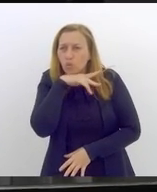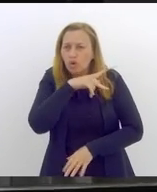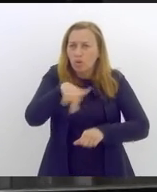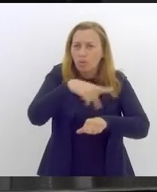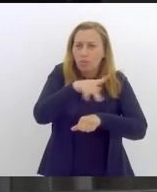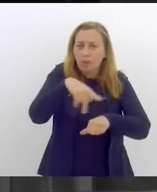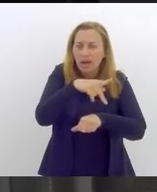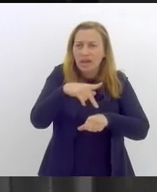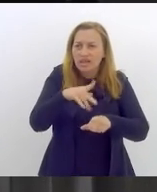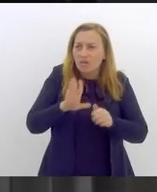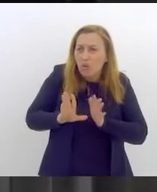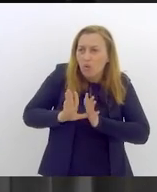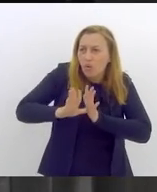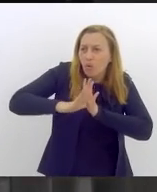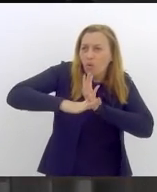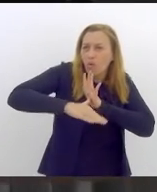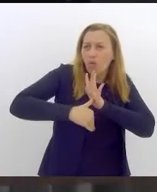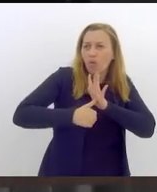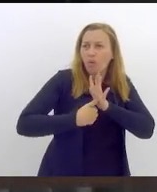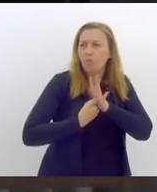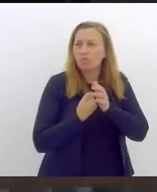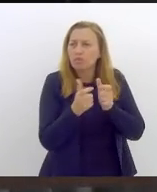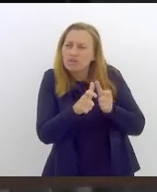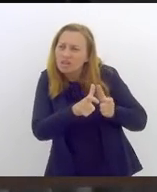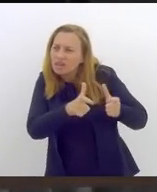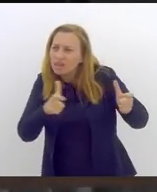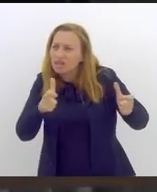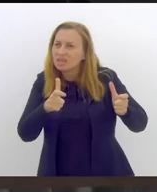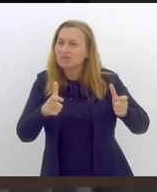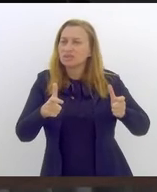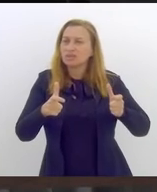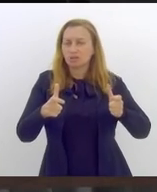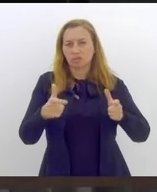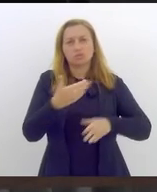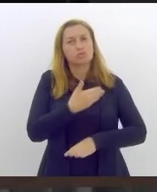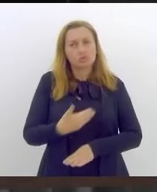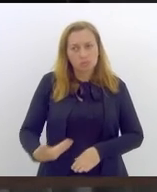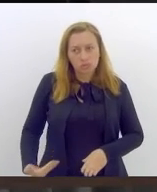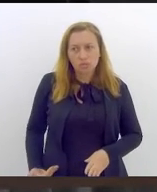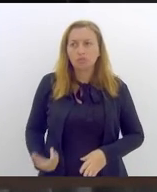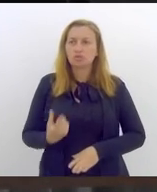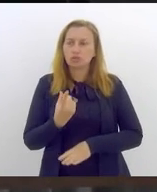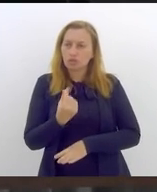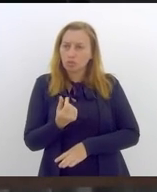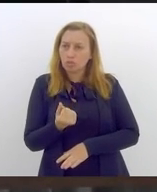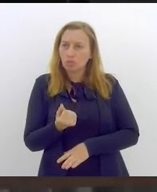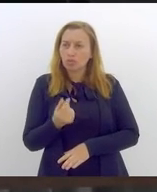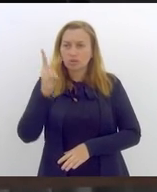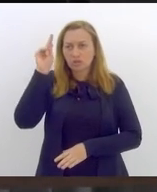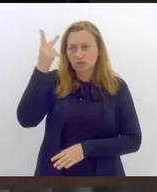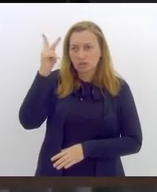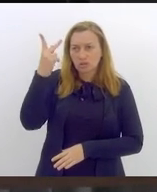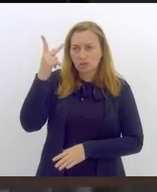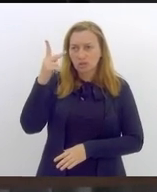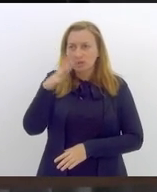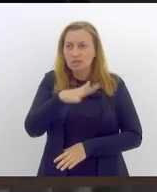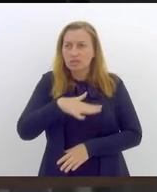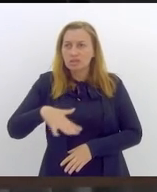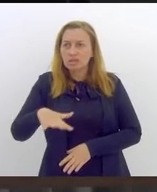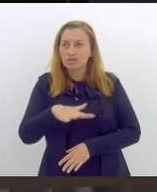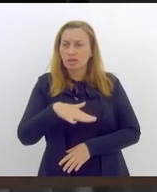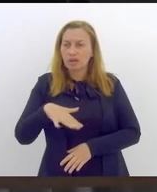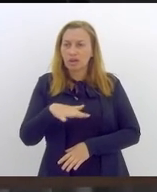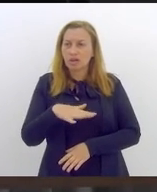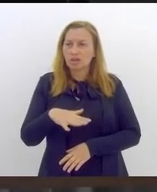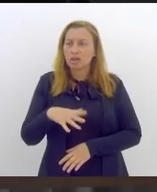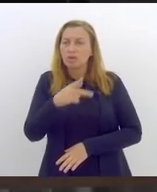sido vítima do maior assalto aos cofres públicos da sua história neste cenário de caos